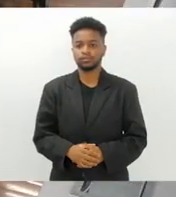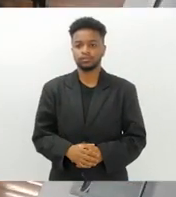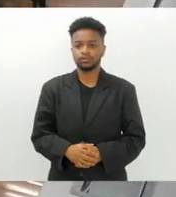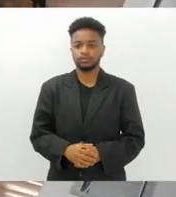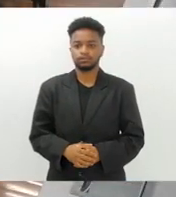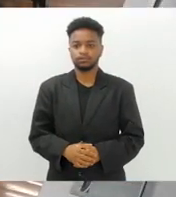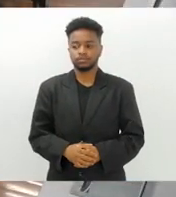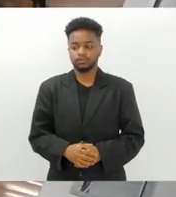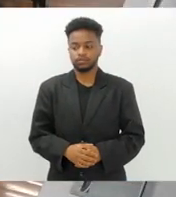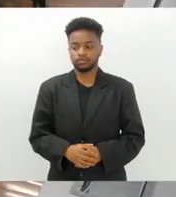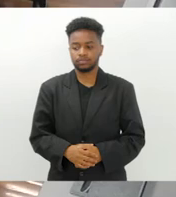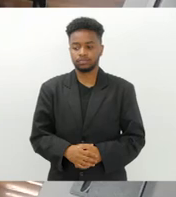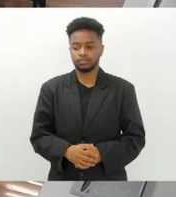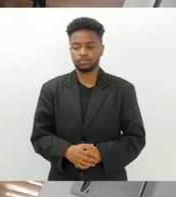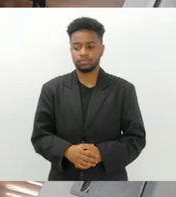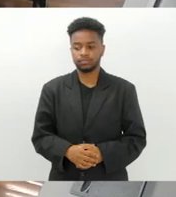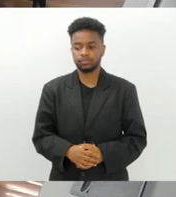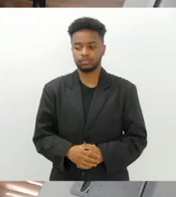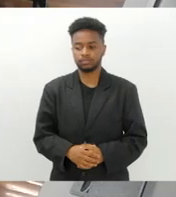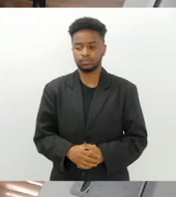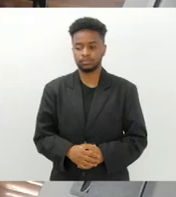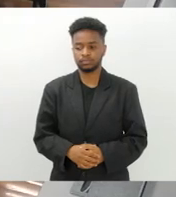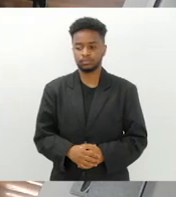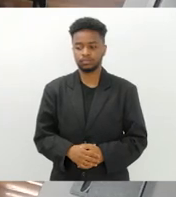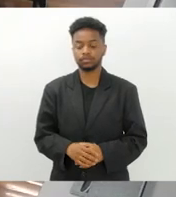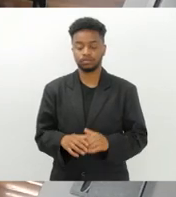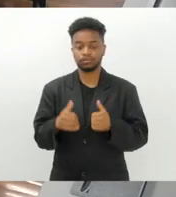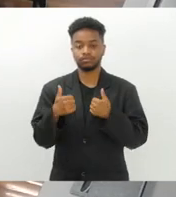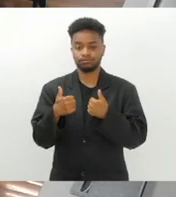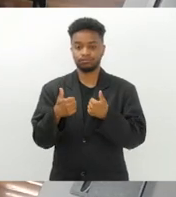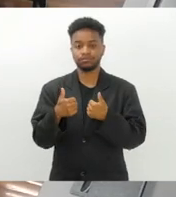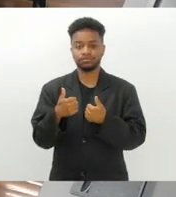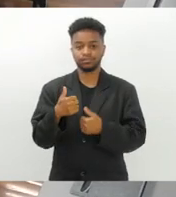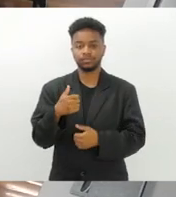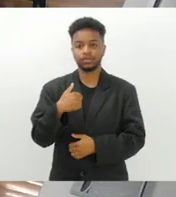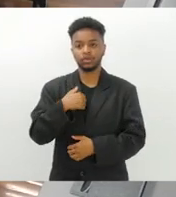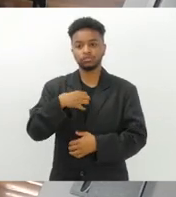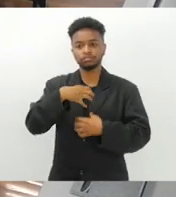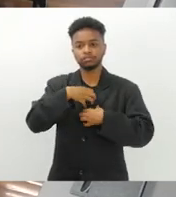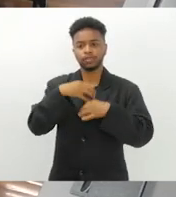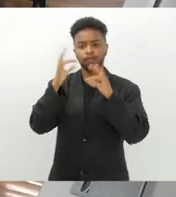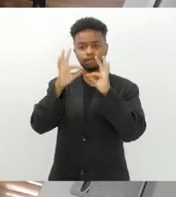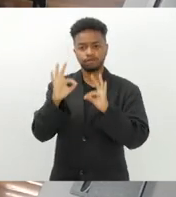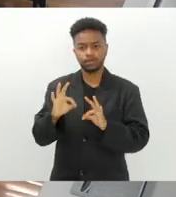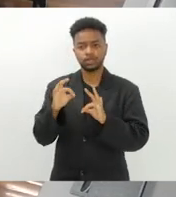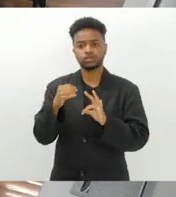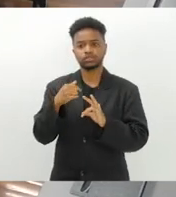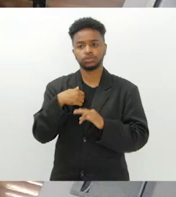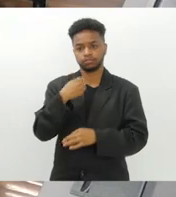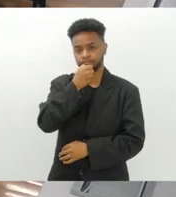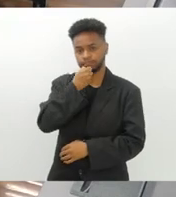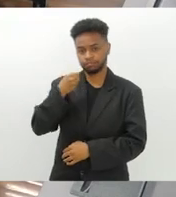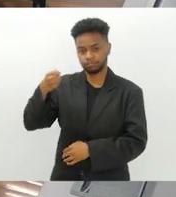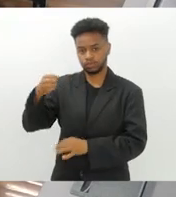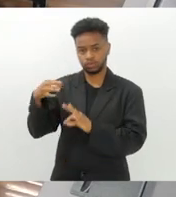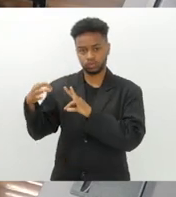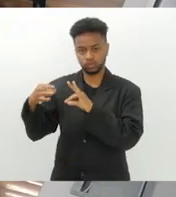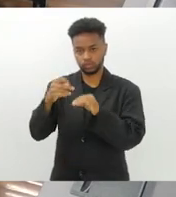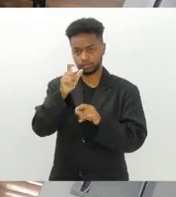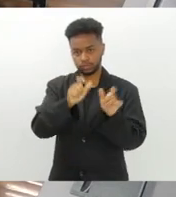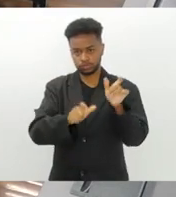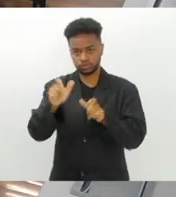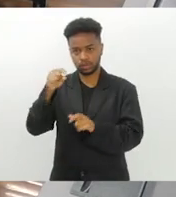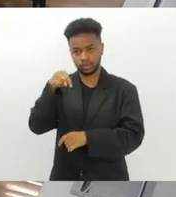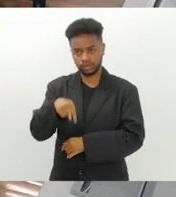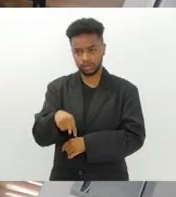Beleza, pai Vaguinho. Eu fico contente, vamos dar sequência a todas as pessoas aqui da mesa. Eu fico contente